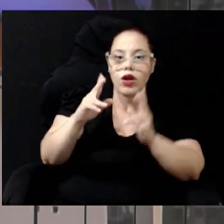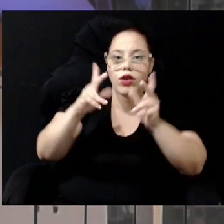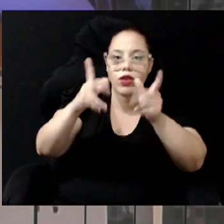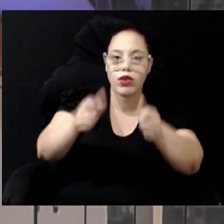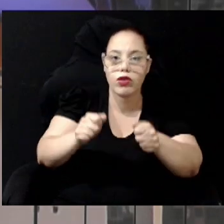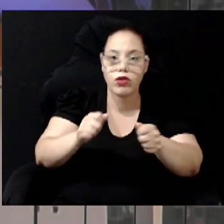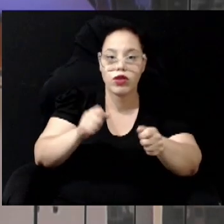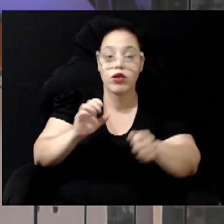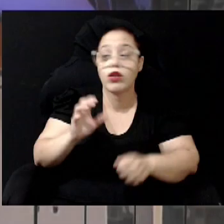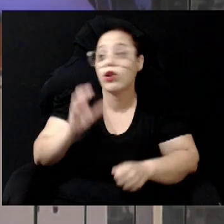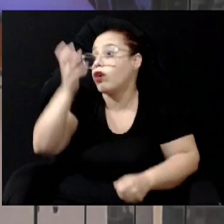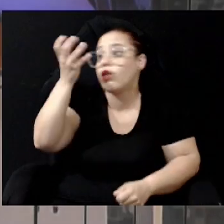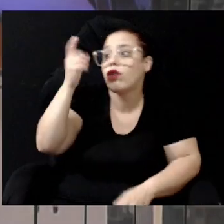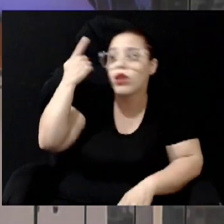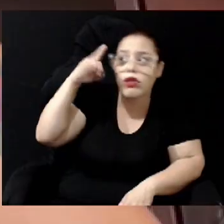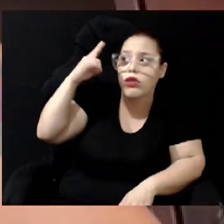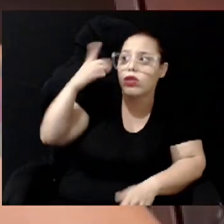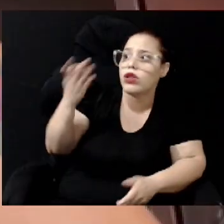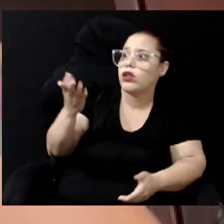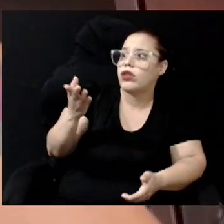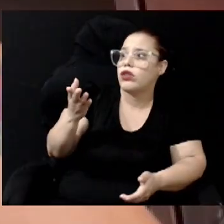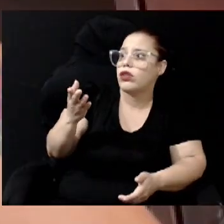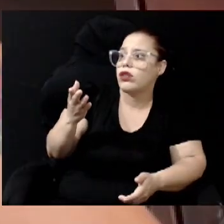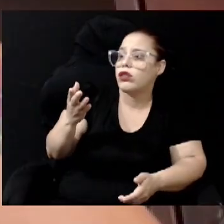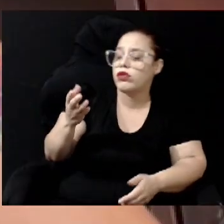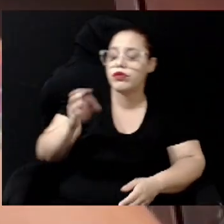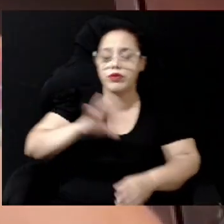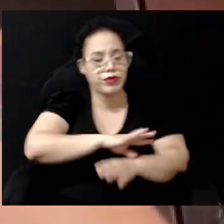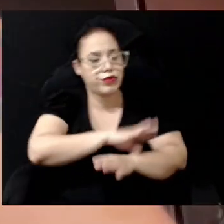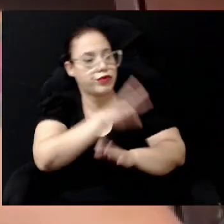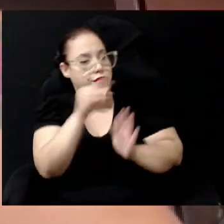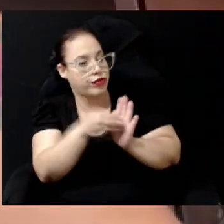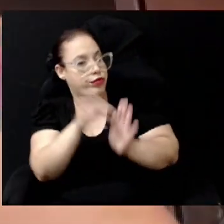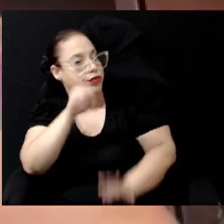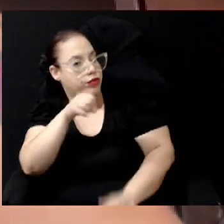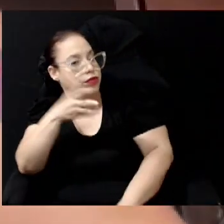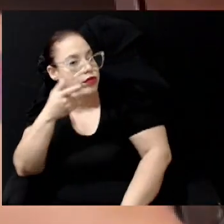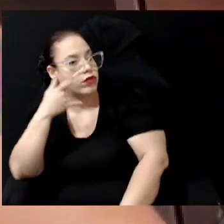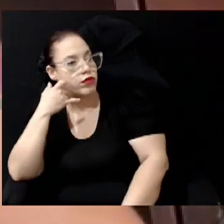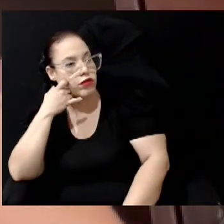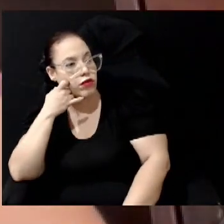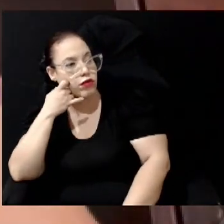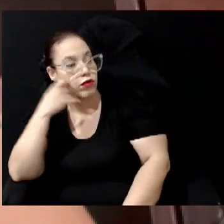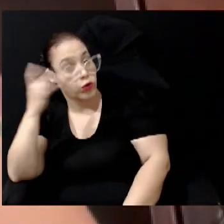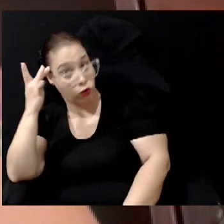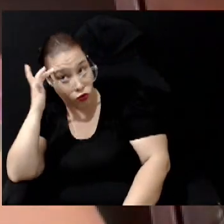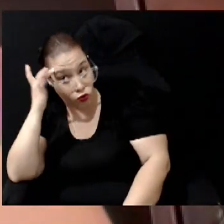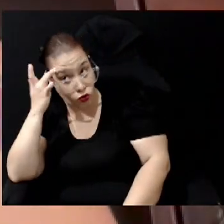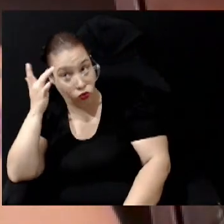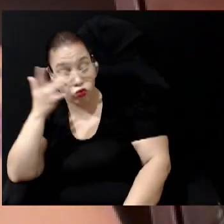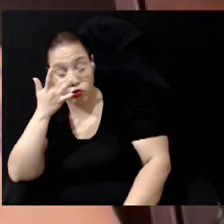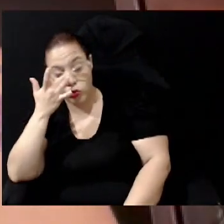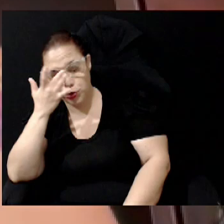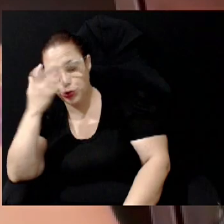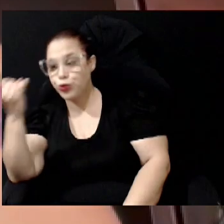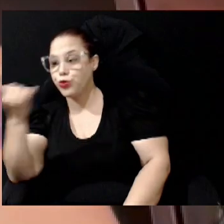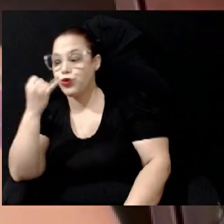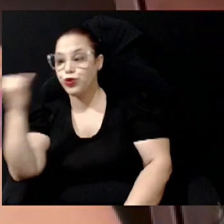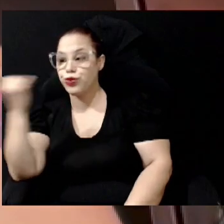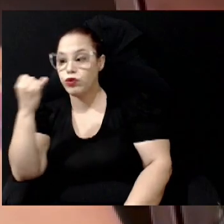no dia a dia, né? Sim, e assim, eu acho que uma coisa importante, né, que eles